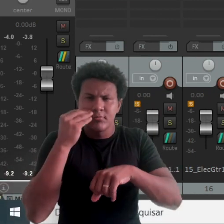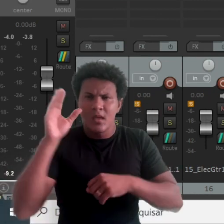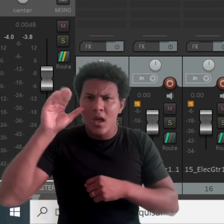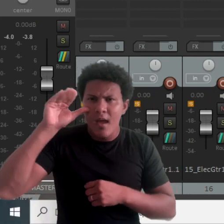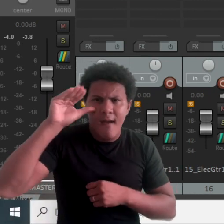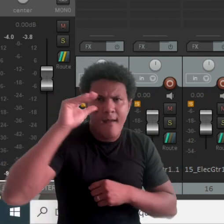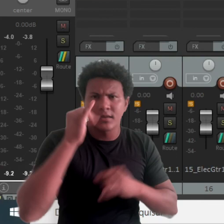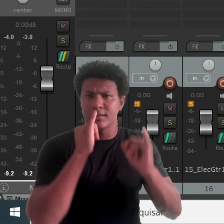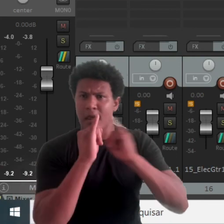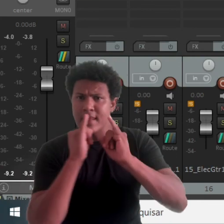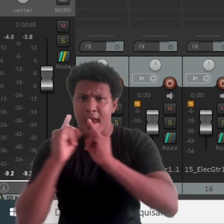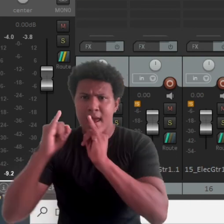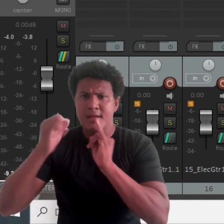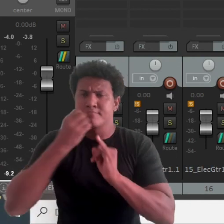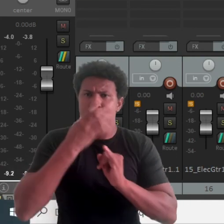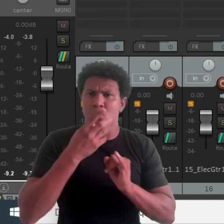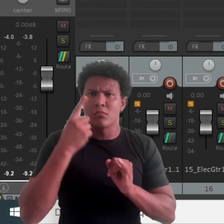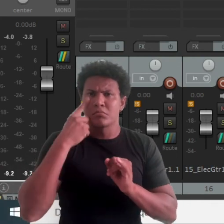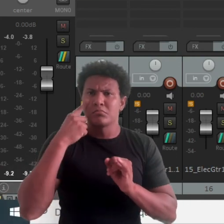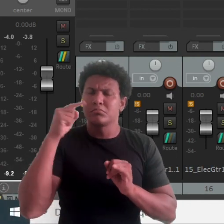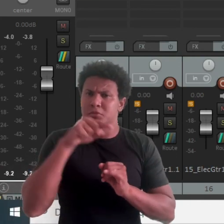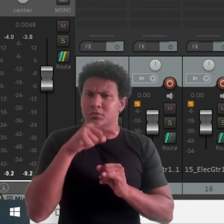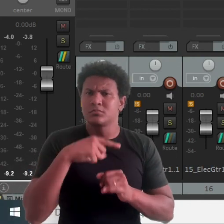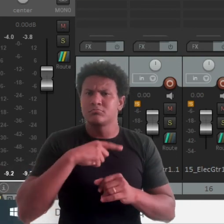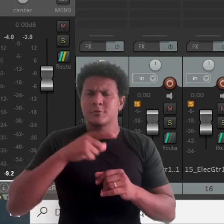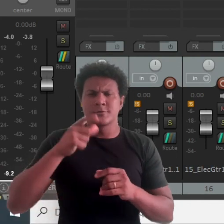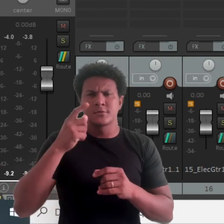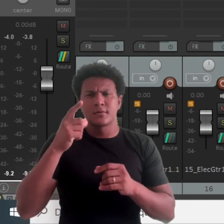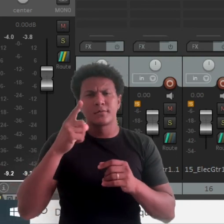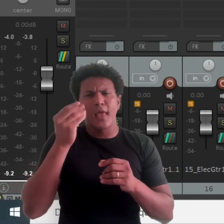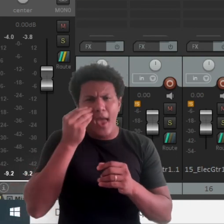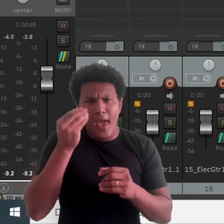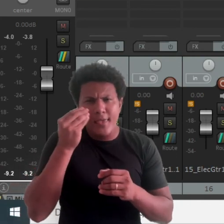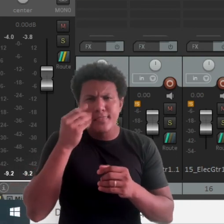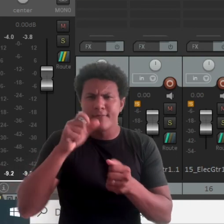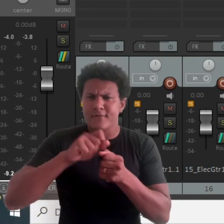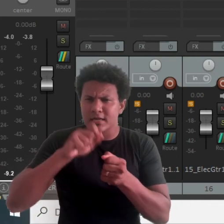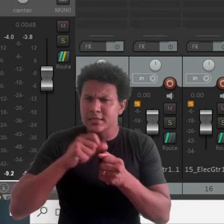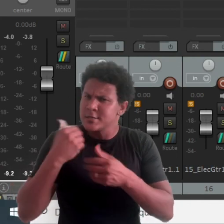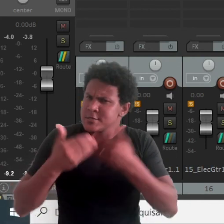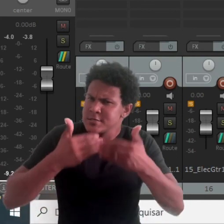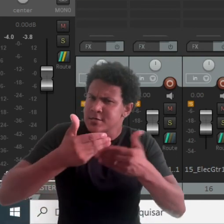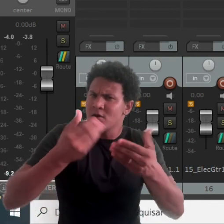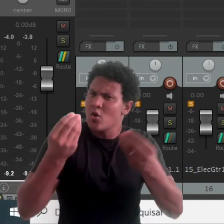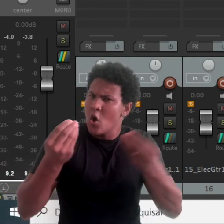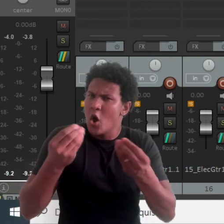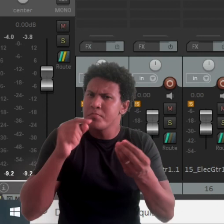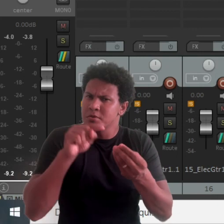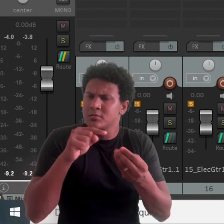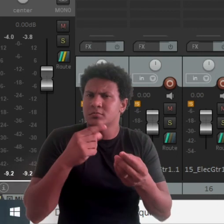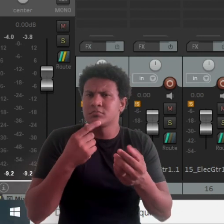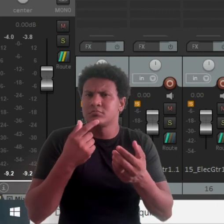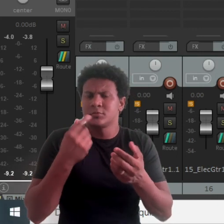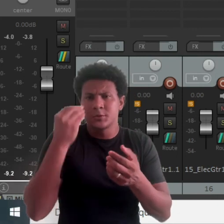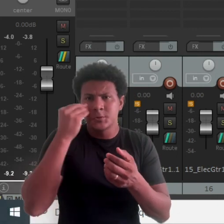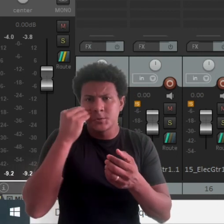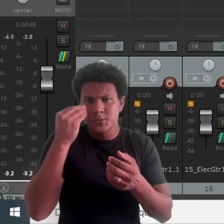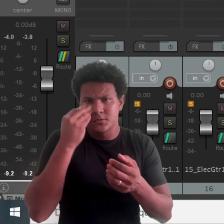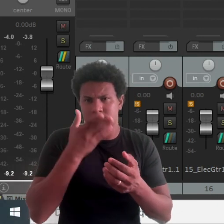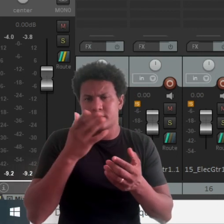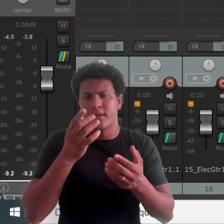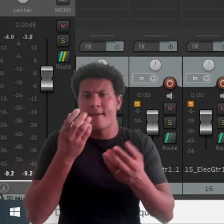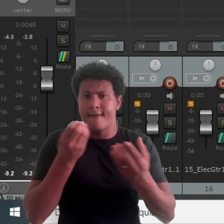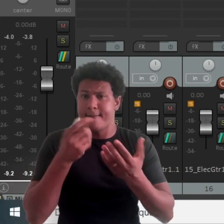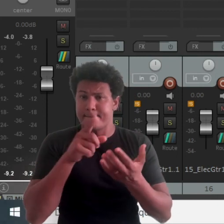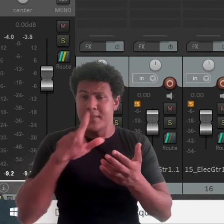internet, alguma coisa, coloca essa música, coloca o plugin, tenta trabalhar do teu jeito, tenta limitar, tenta ver a melhor forma